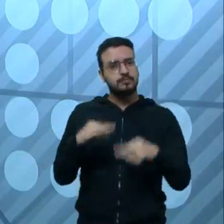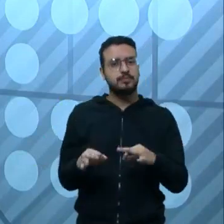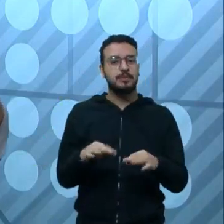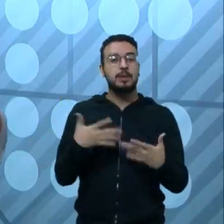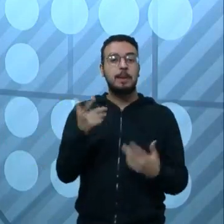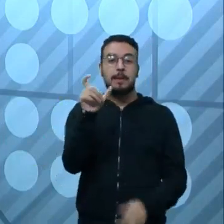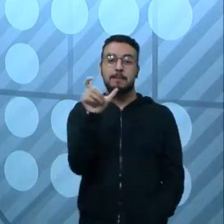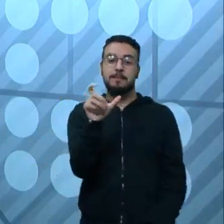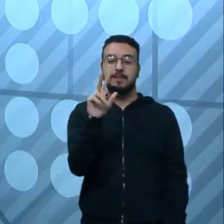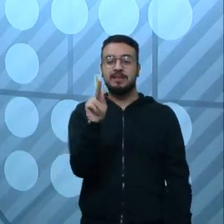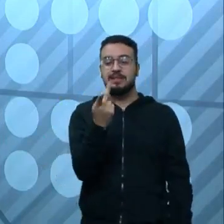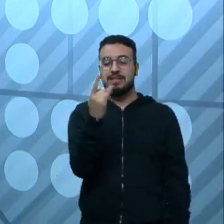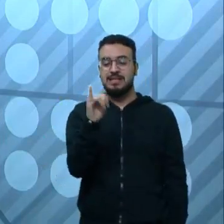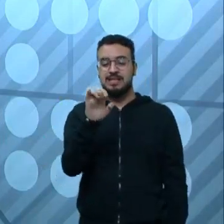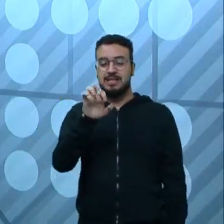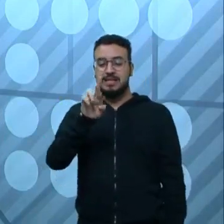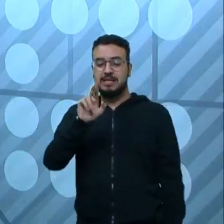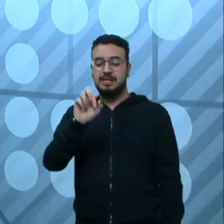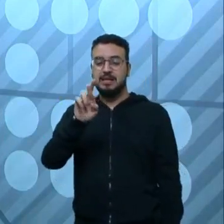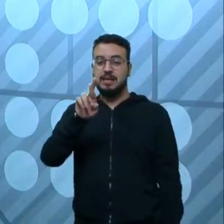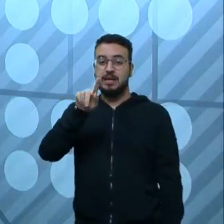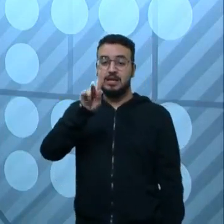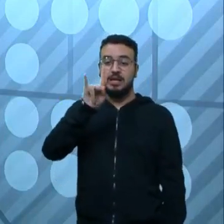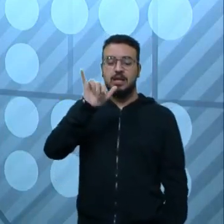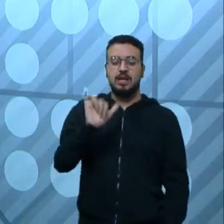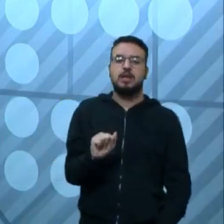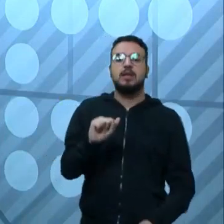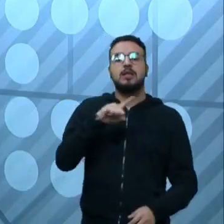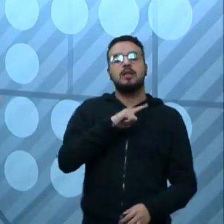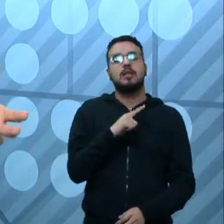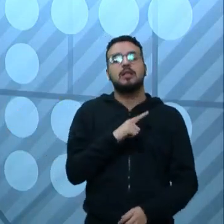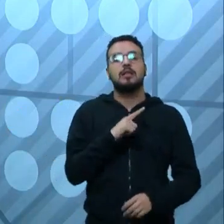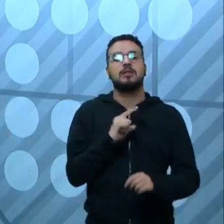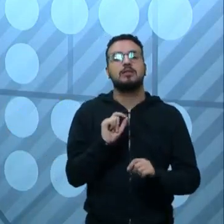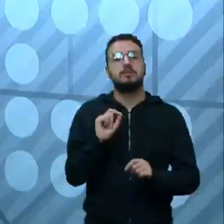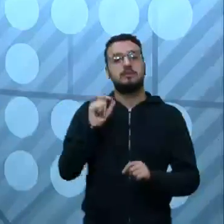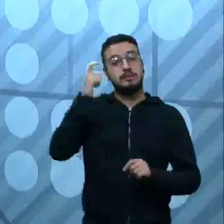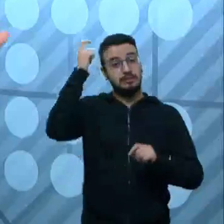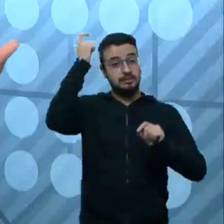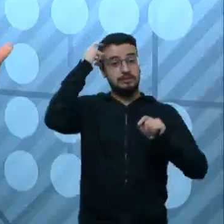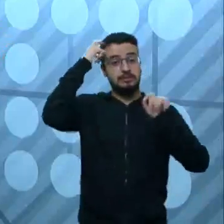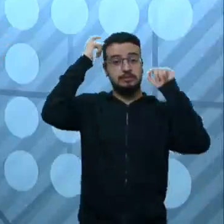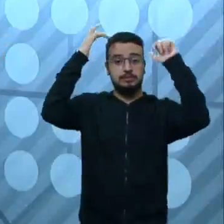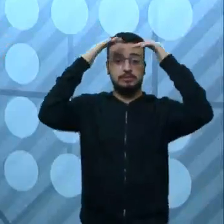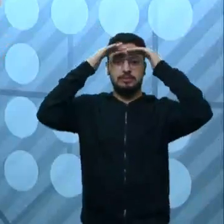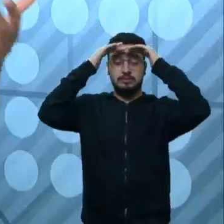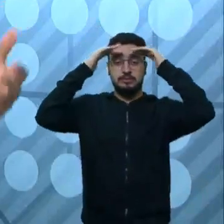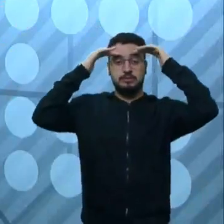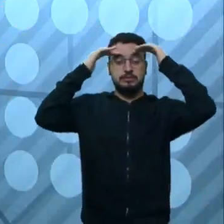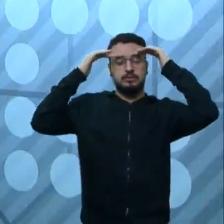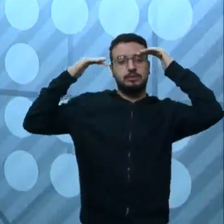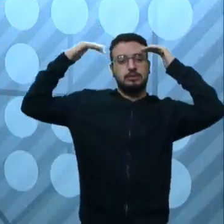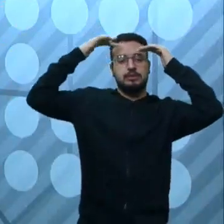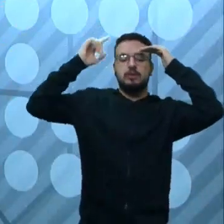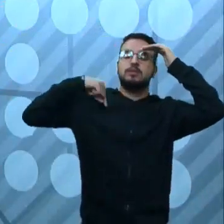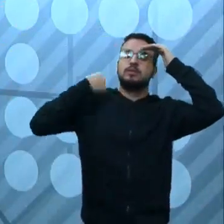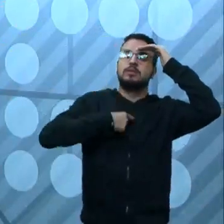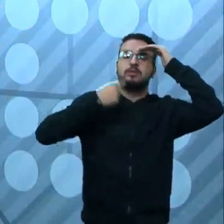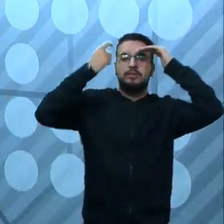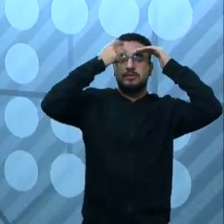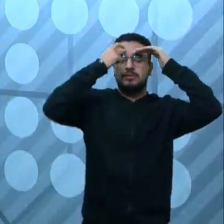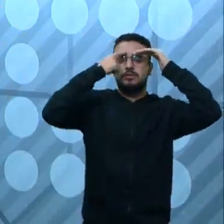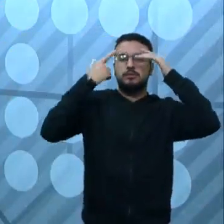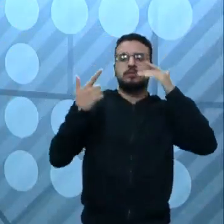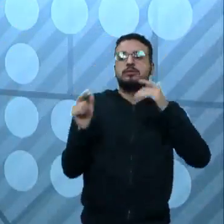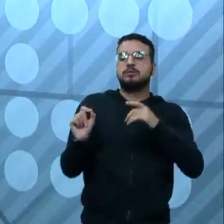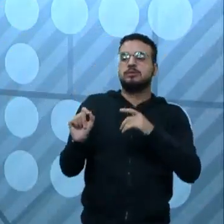palavra de hierarquia no nosso corpo, ela vem justamente porque o sistema nervoso está aqui em cima. Quando a gente pensa em